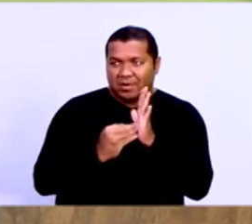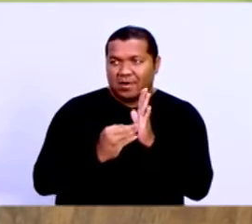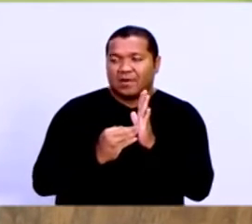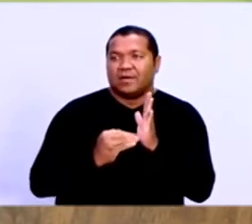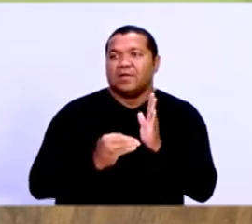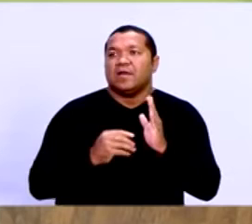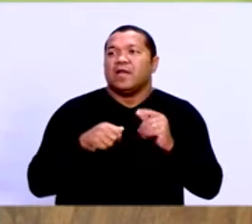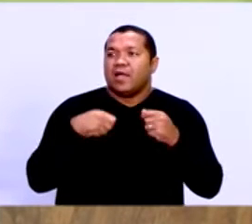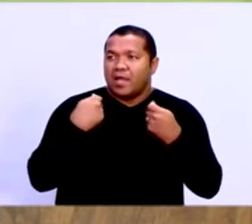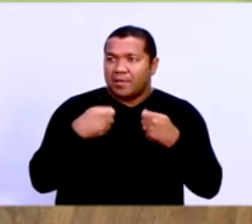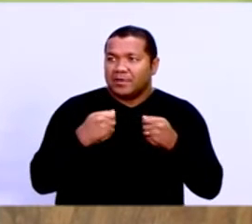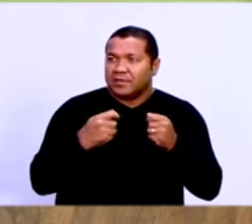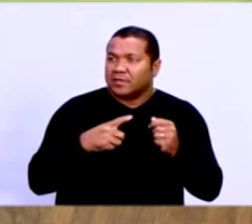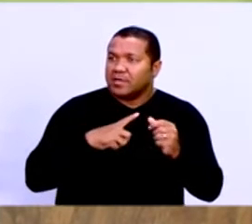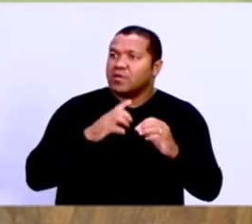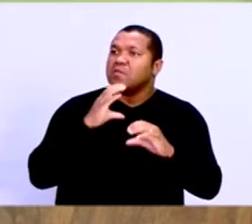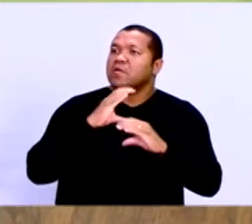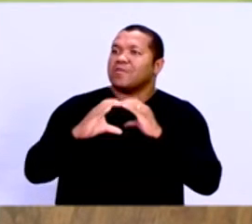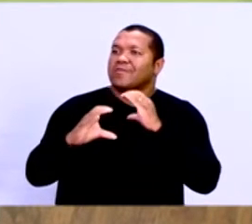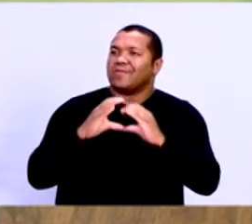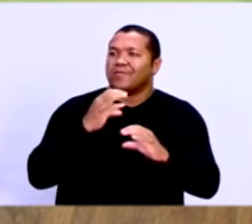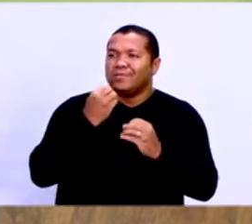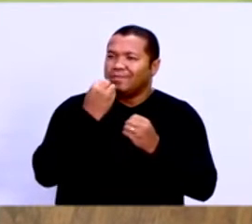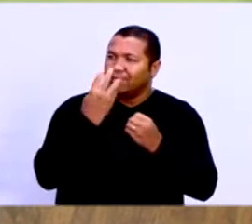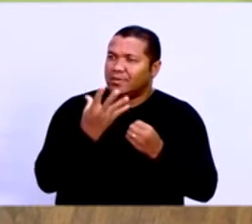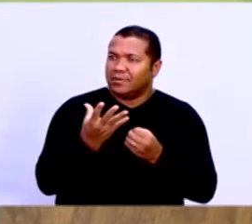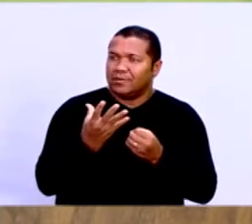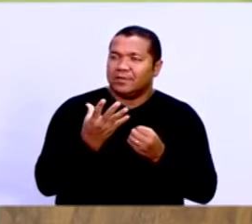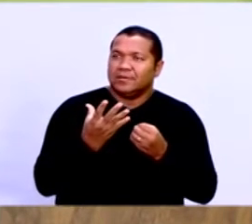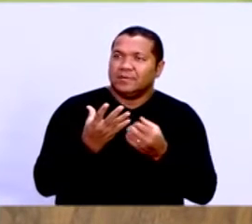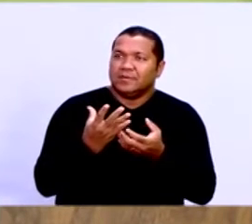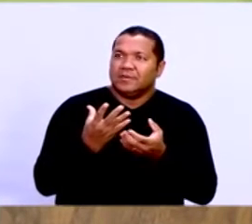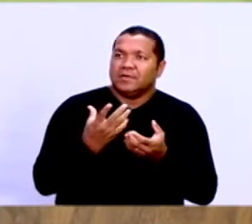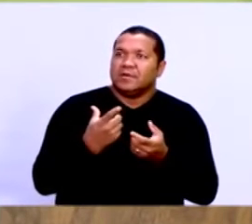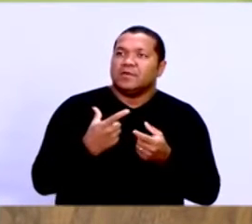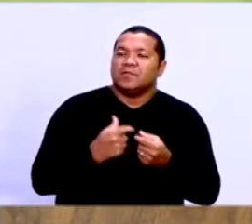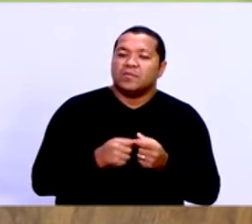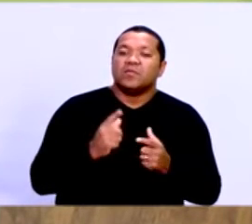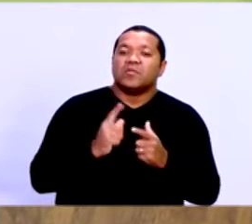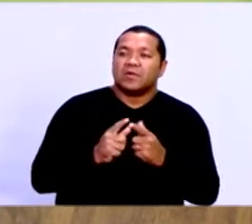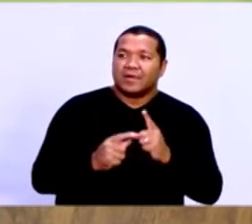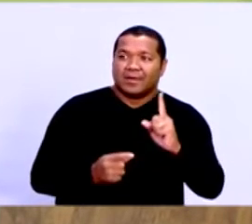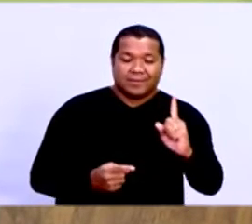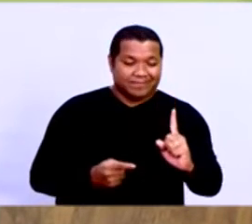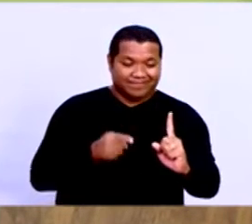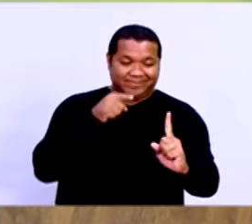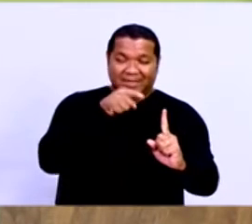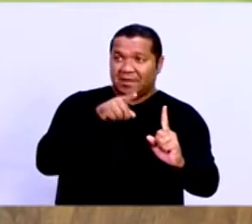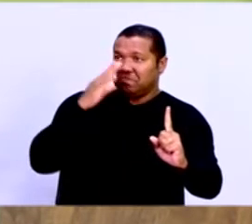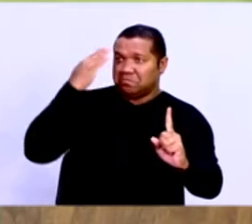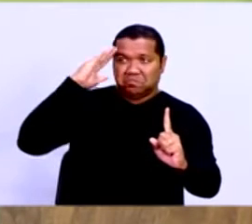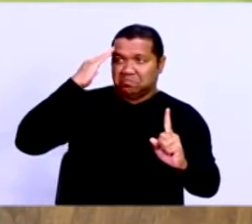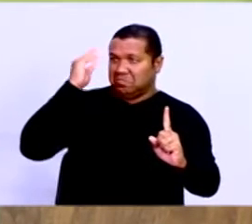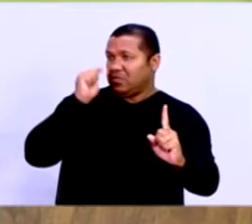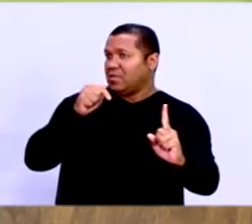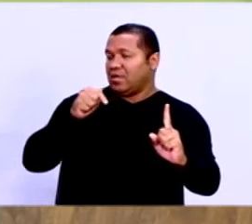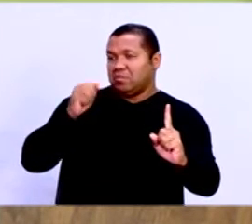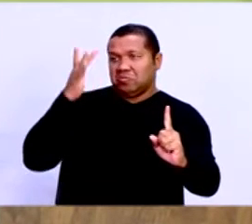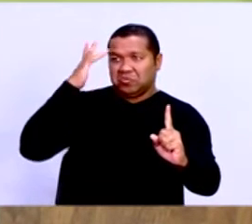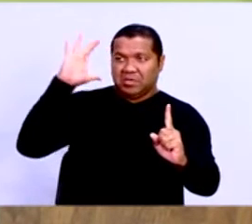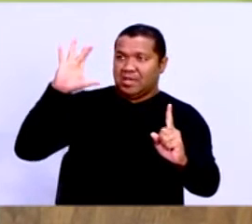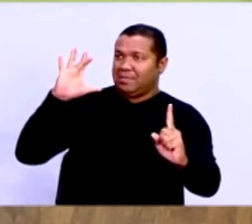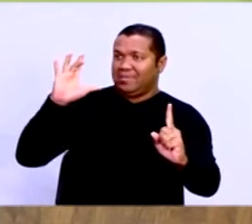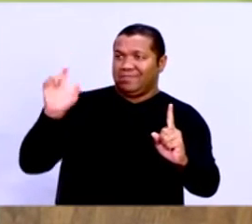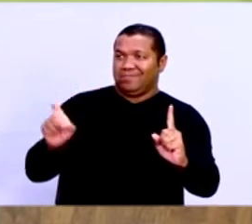precisa ter uma comunicação a boa comunicação é o que o cliente ele não entende nessa área então